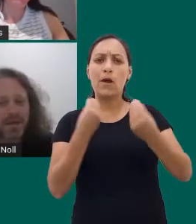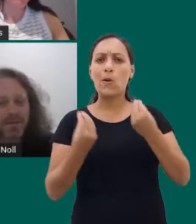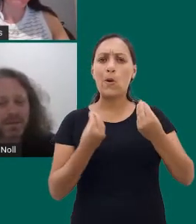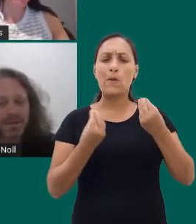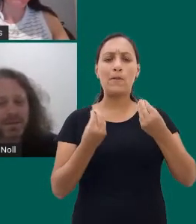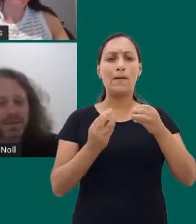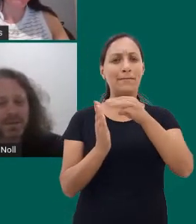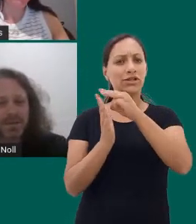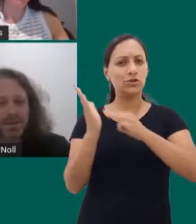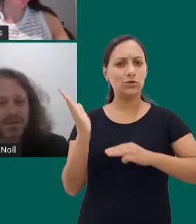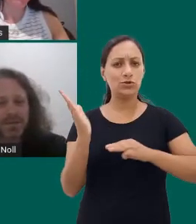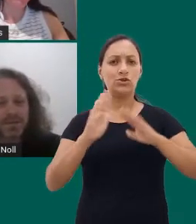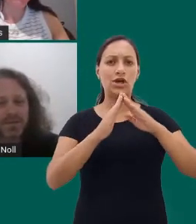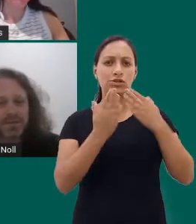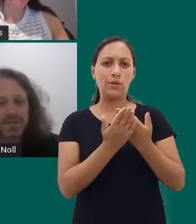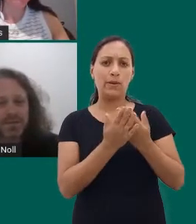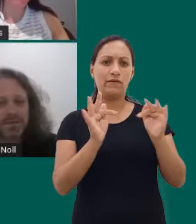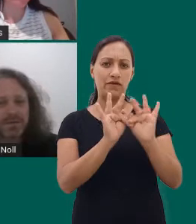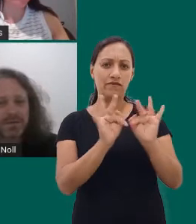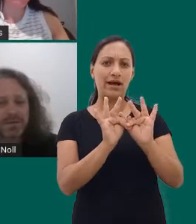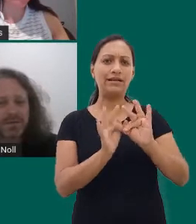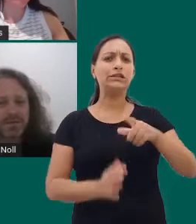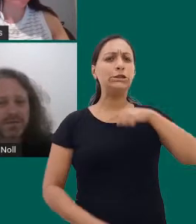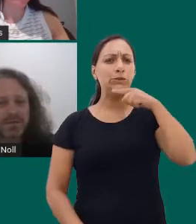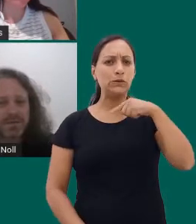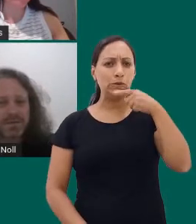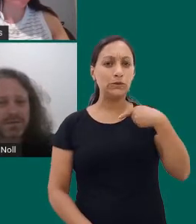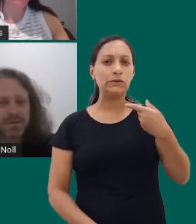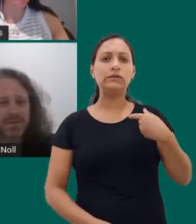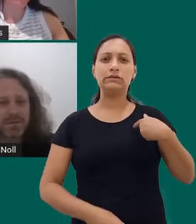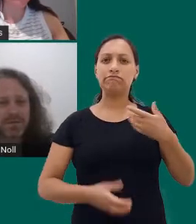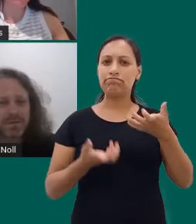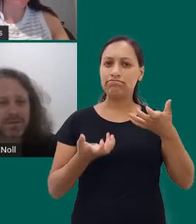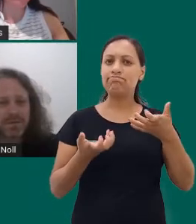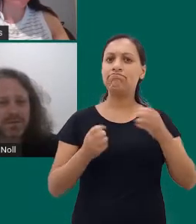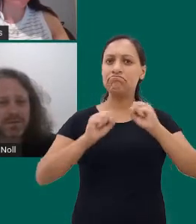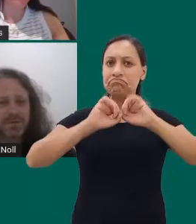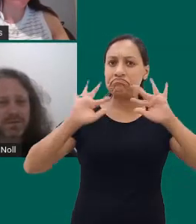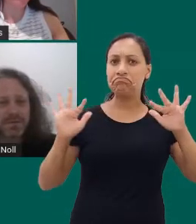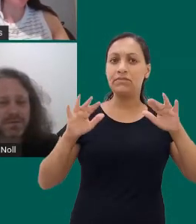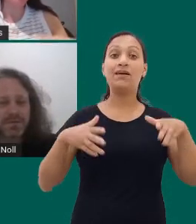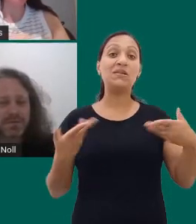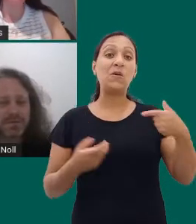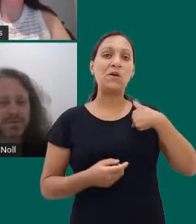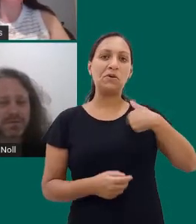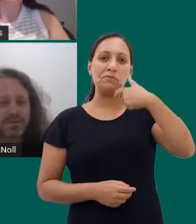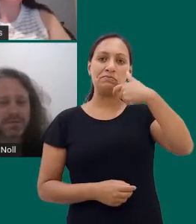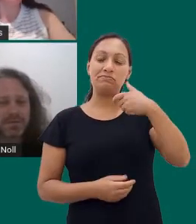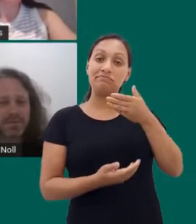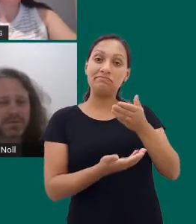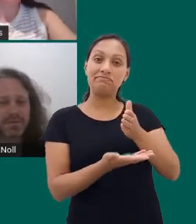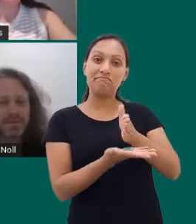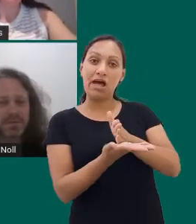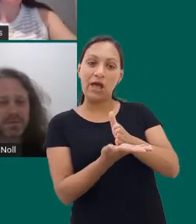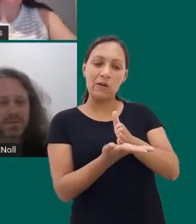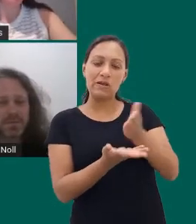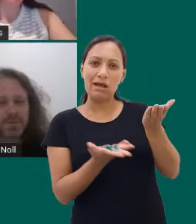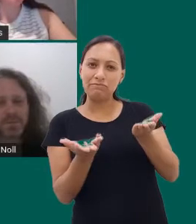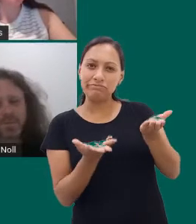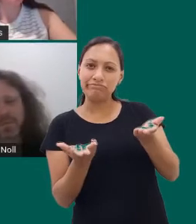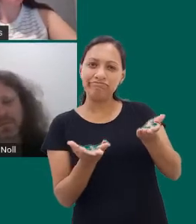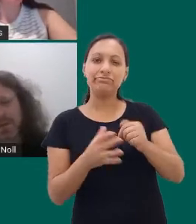na escola, tenham várias dúvidas, né? Então eu faço esse meio de campo, esse pivô aqui. E hoje a gente tem aqui